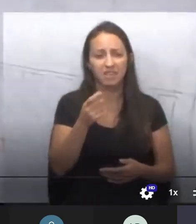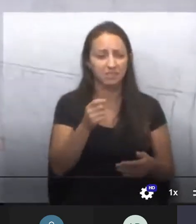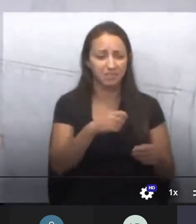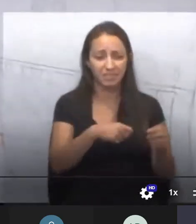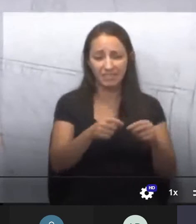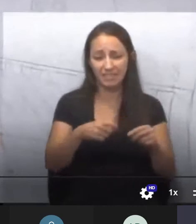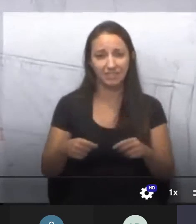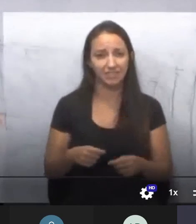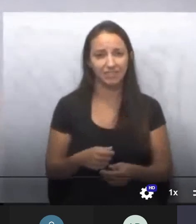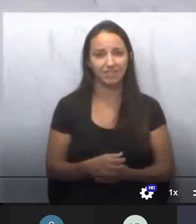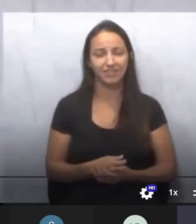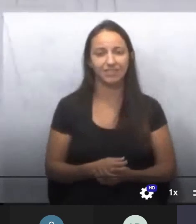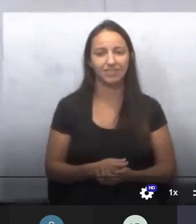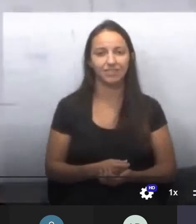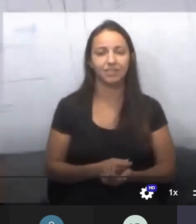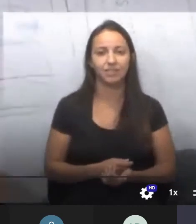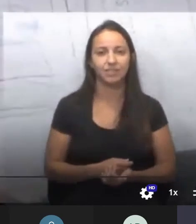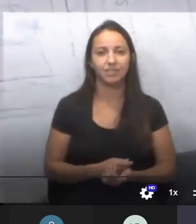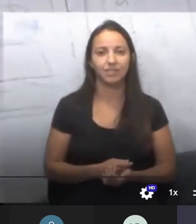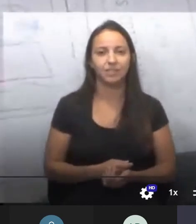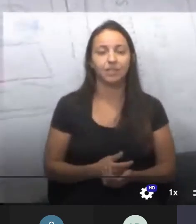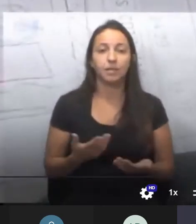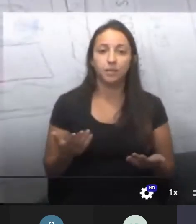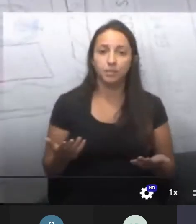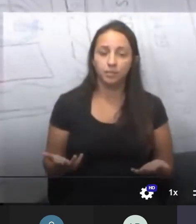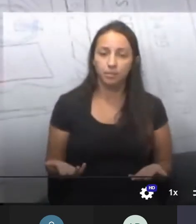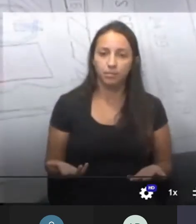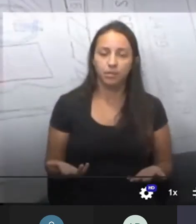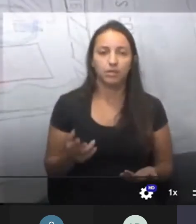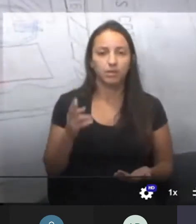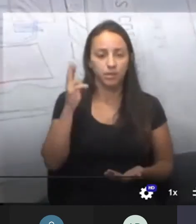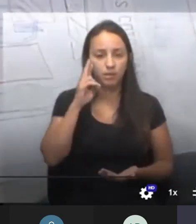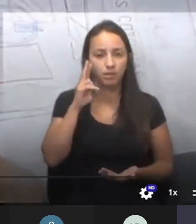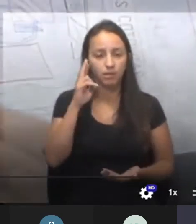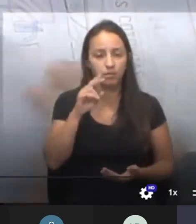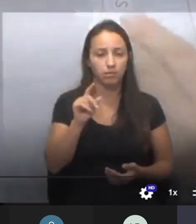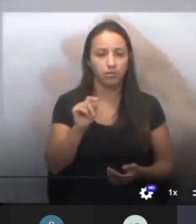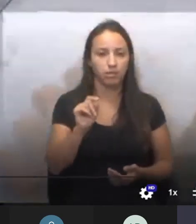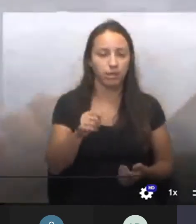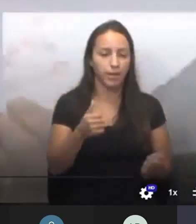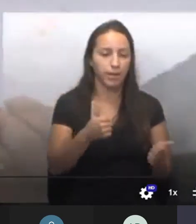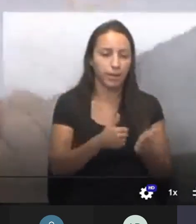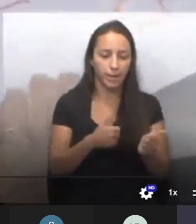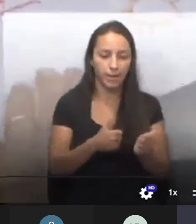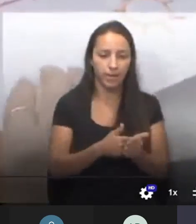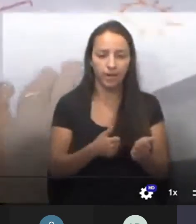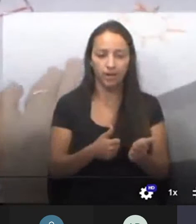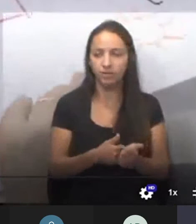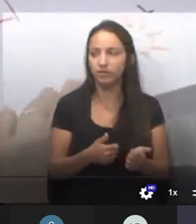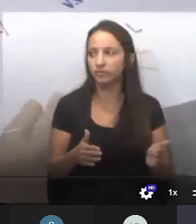rabisqueira danada, né? Mas considerando a proximidade aqui,